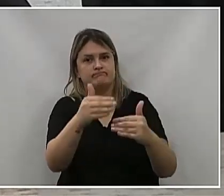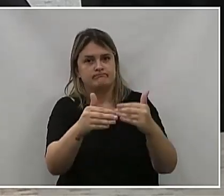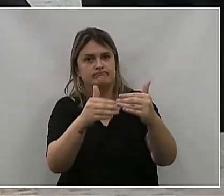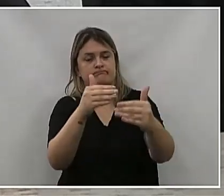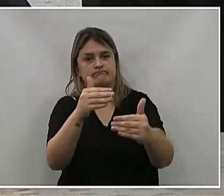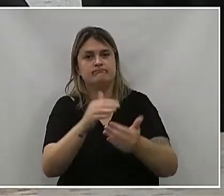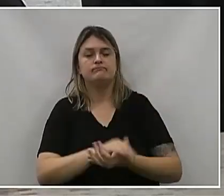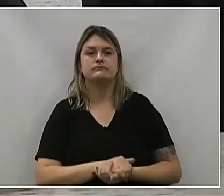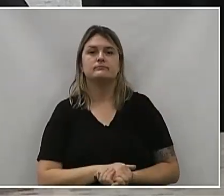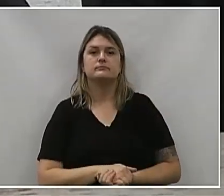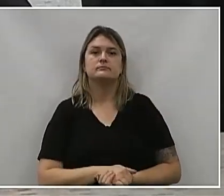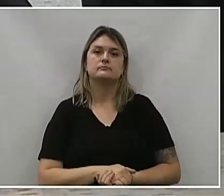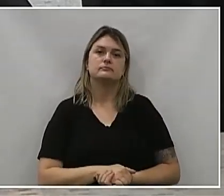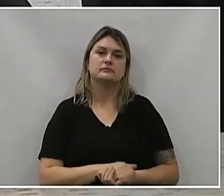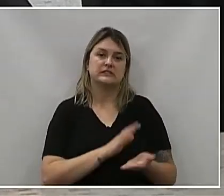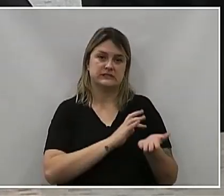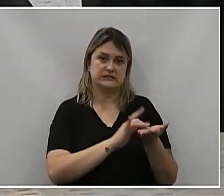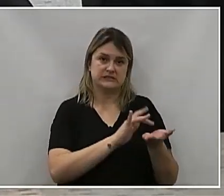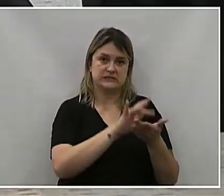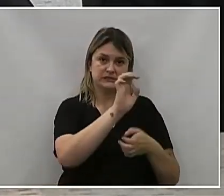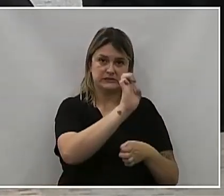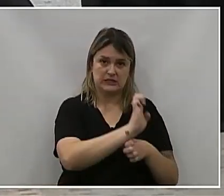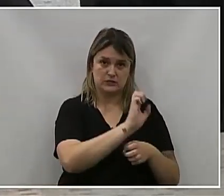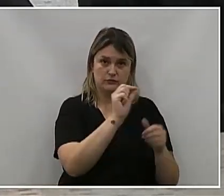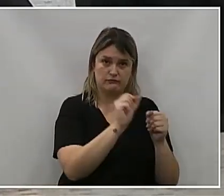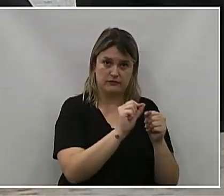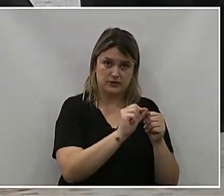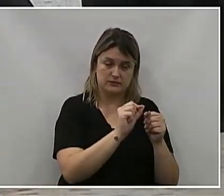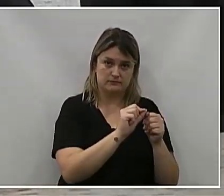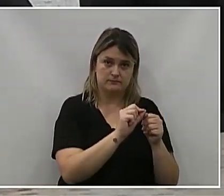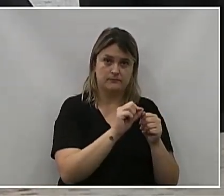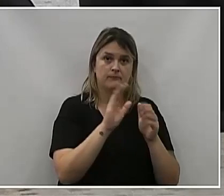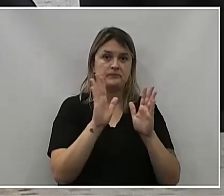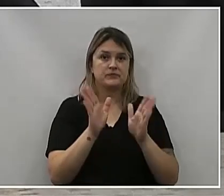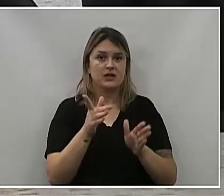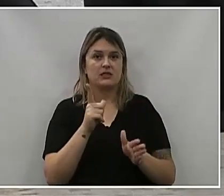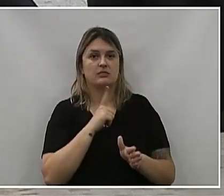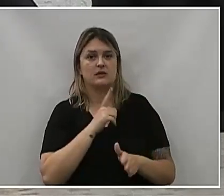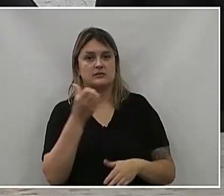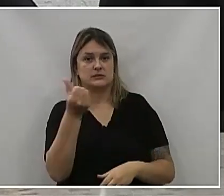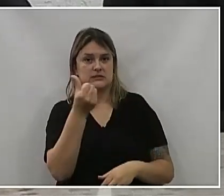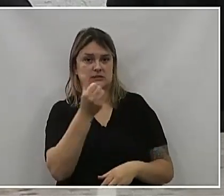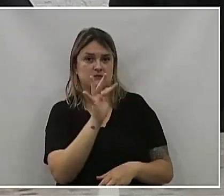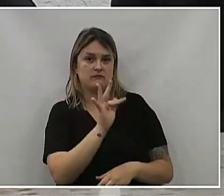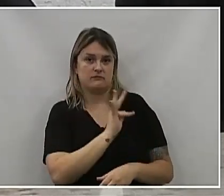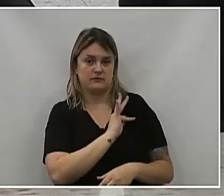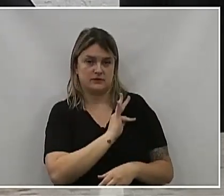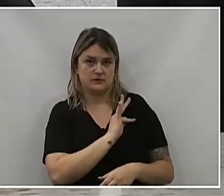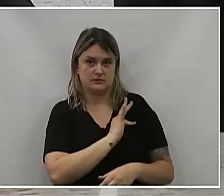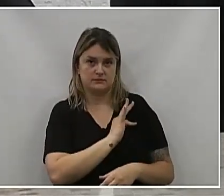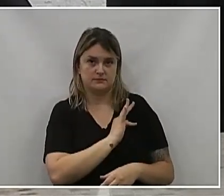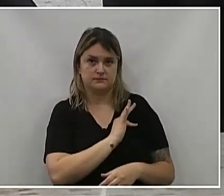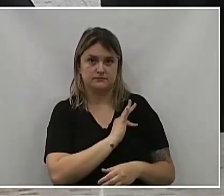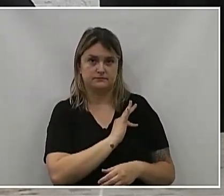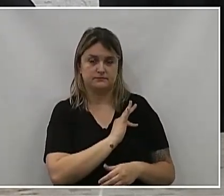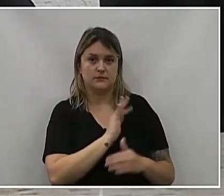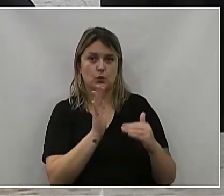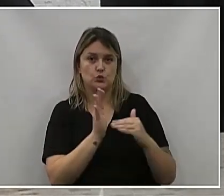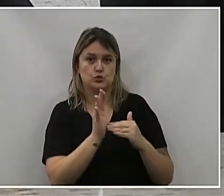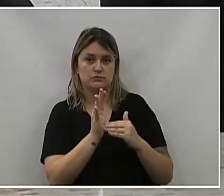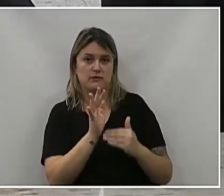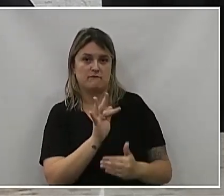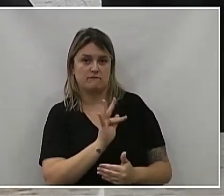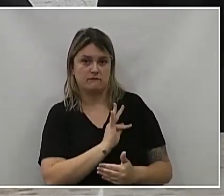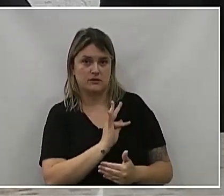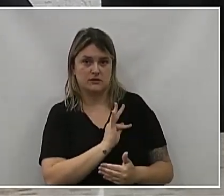passado pela Secretaria do Estado, e já está, então, na 6ª fase. Ou seja, na última